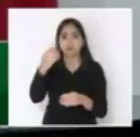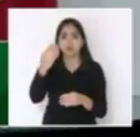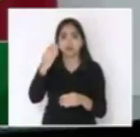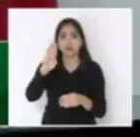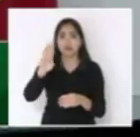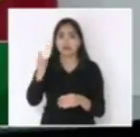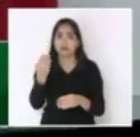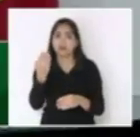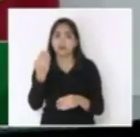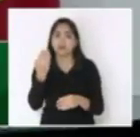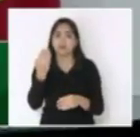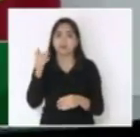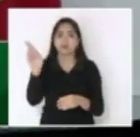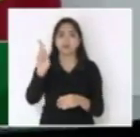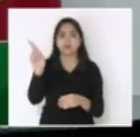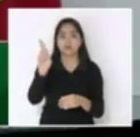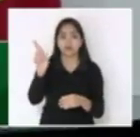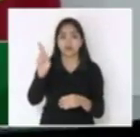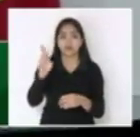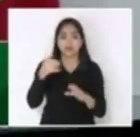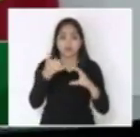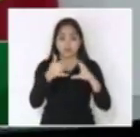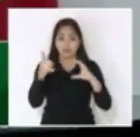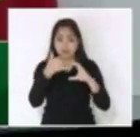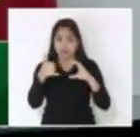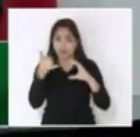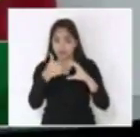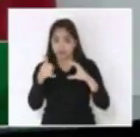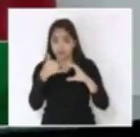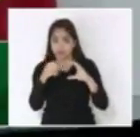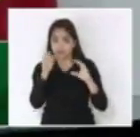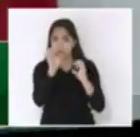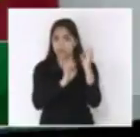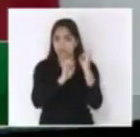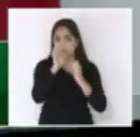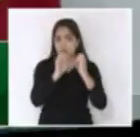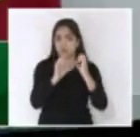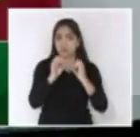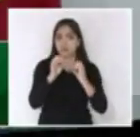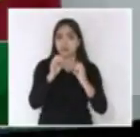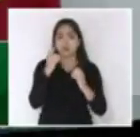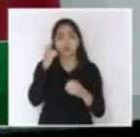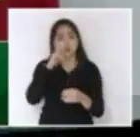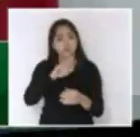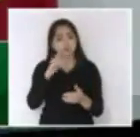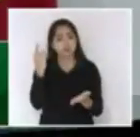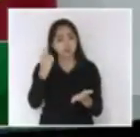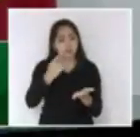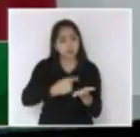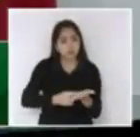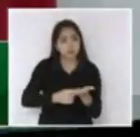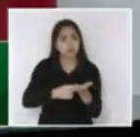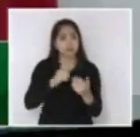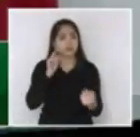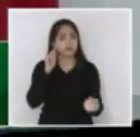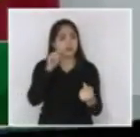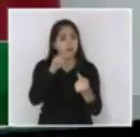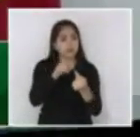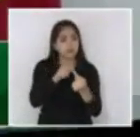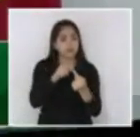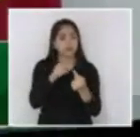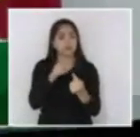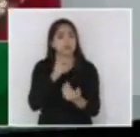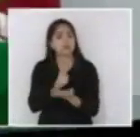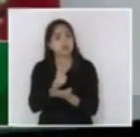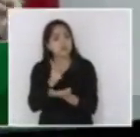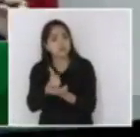reais para que a Celesc possa cumprir as suas metas, para que a Celesc possa continuar